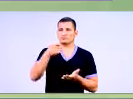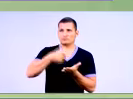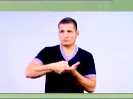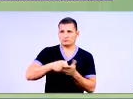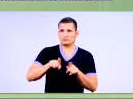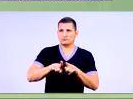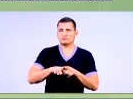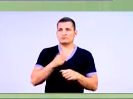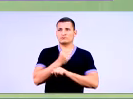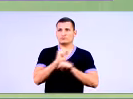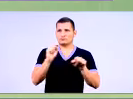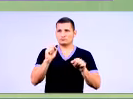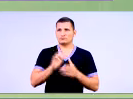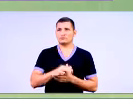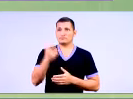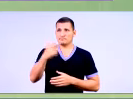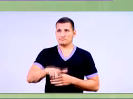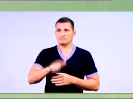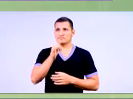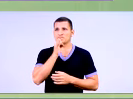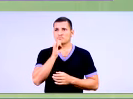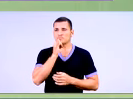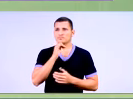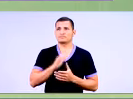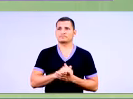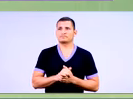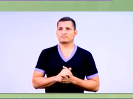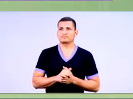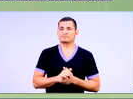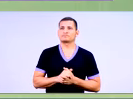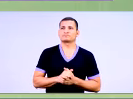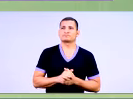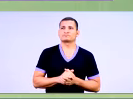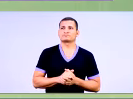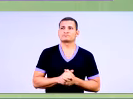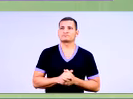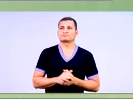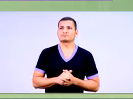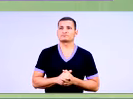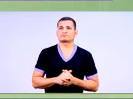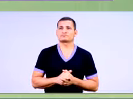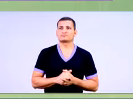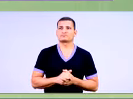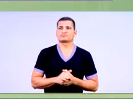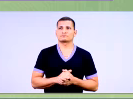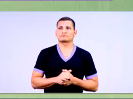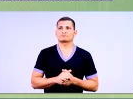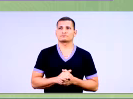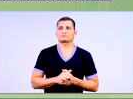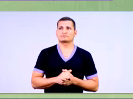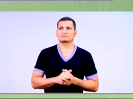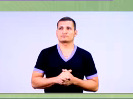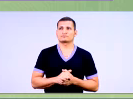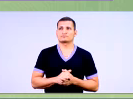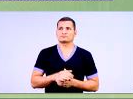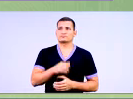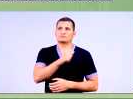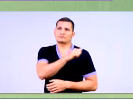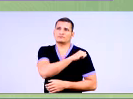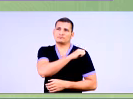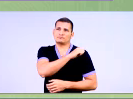exemplo. Will we have an English test? Olha a figura lá. Os alunos